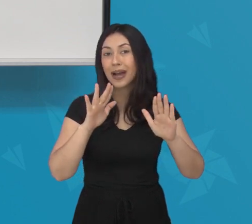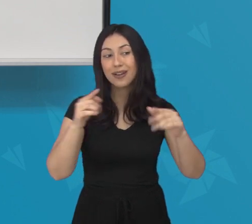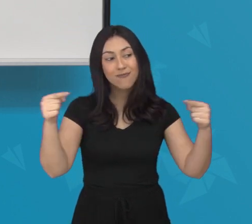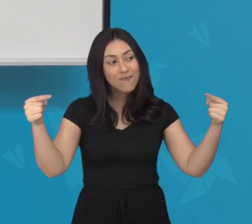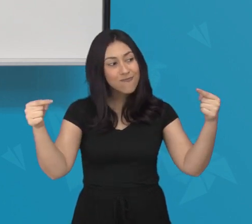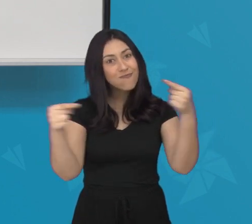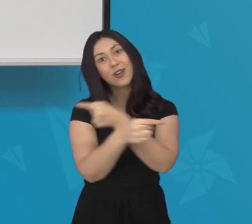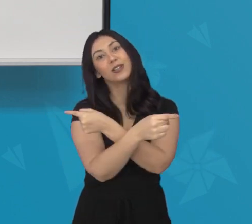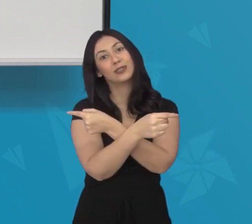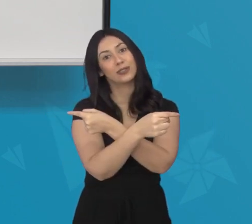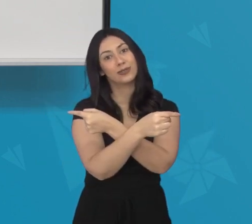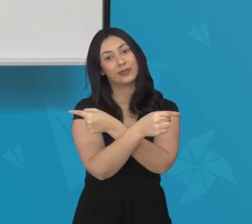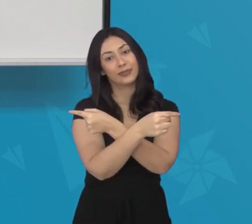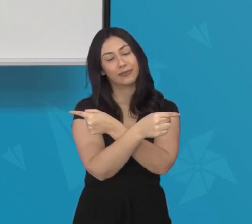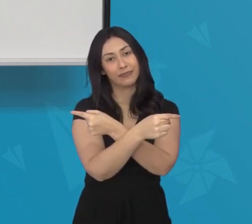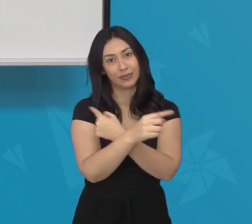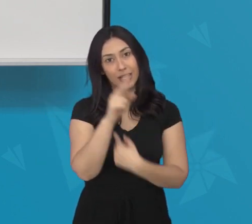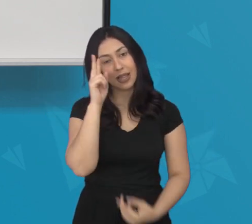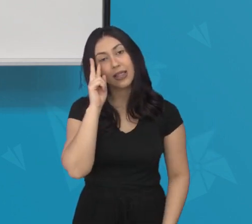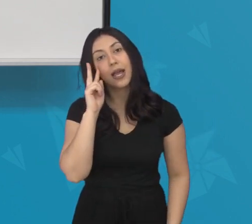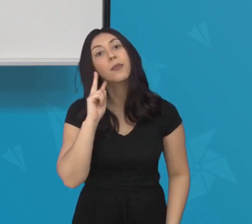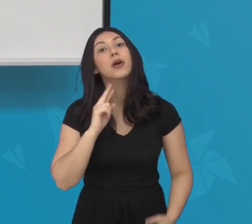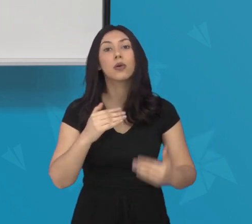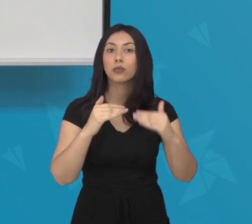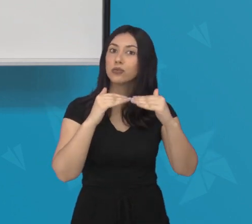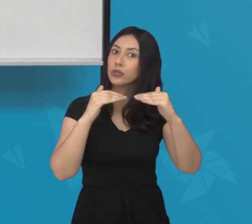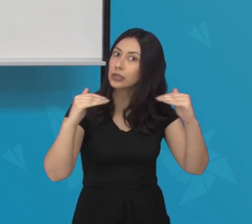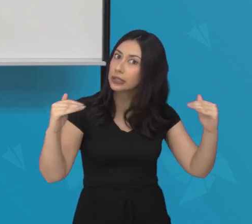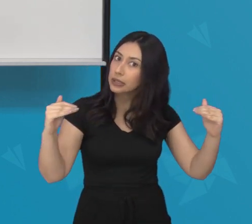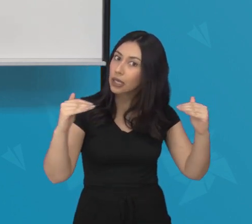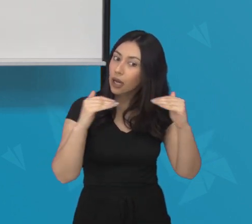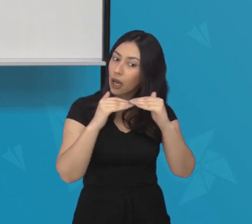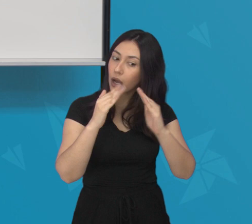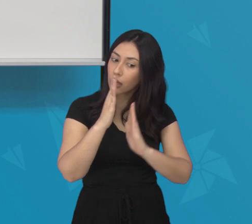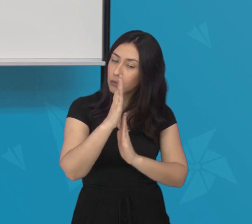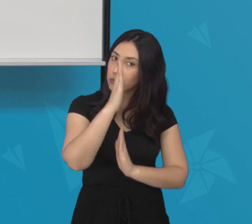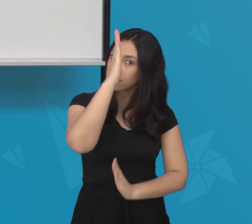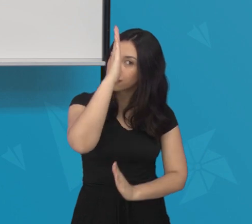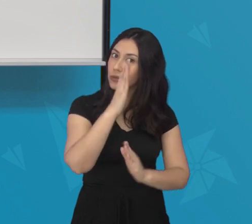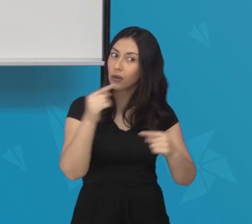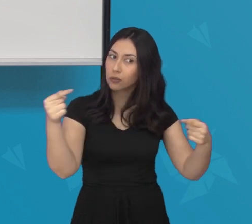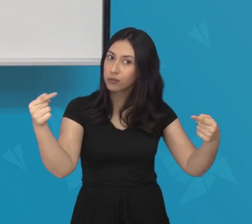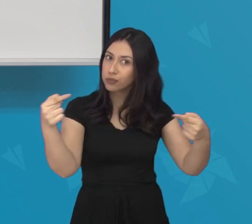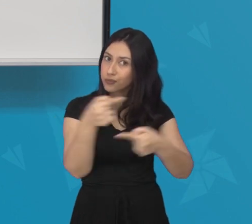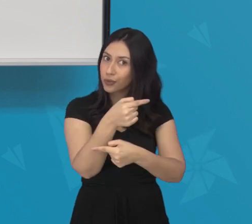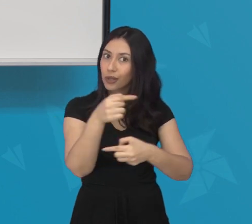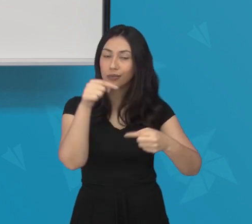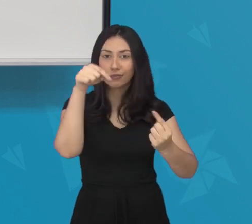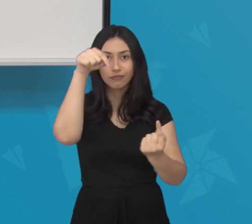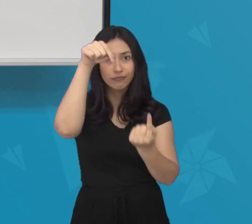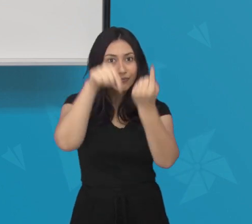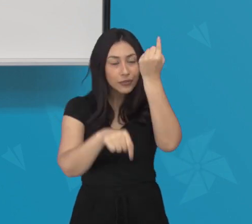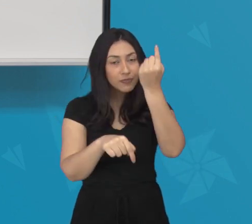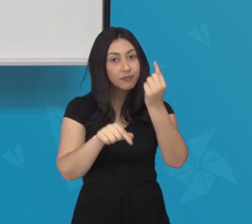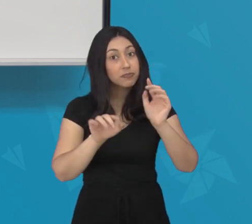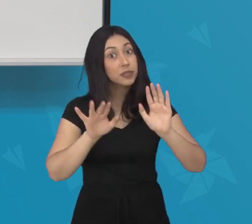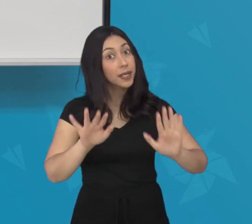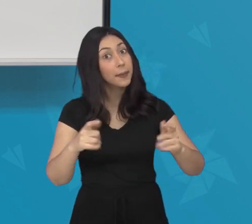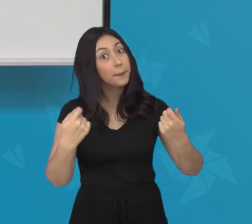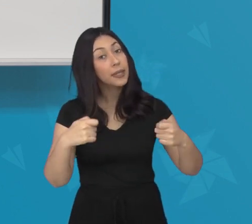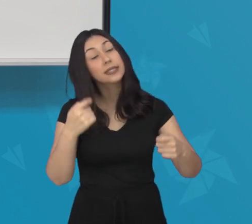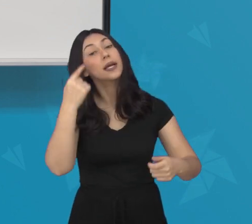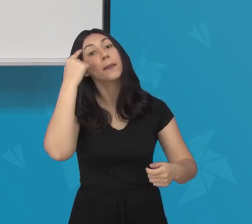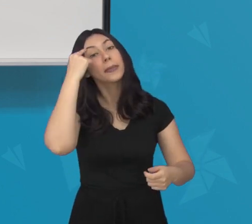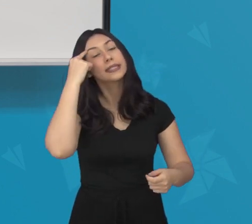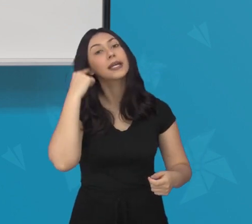opostos? Lembra? Direção é o da reta, sentido é o da seta. Aí aqui, você tem que raciocinar.